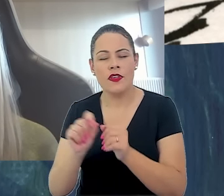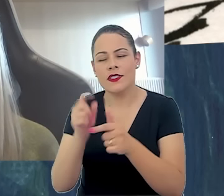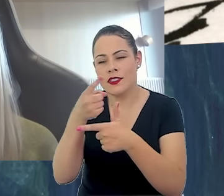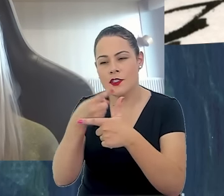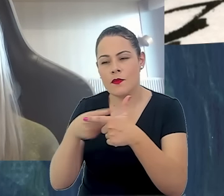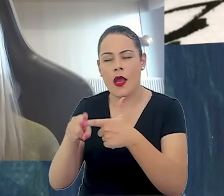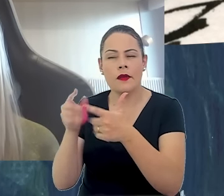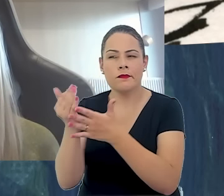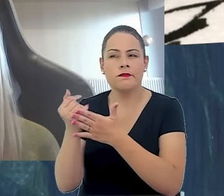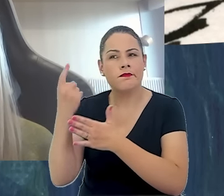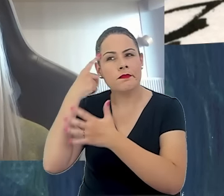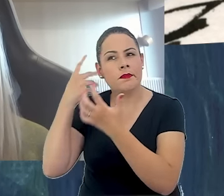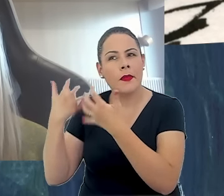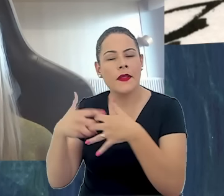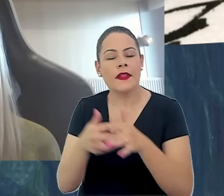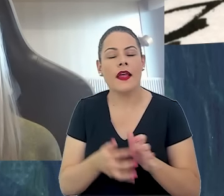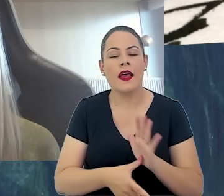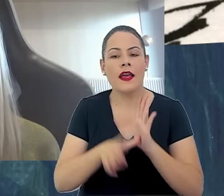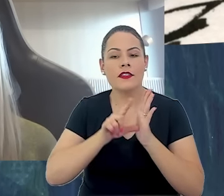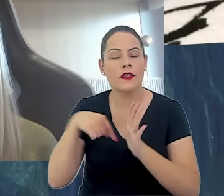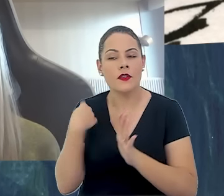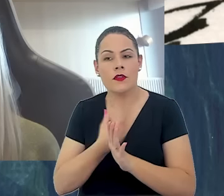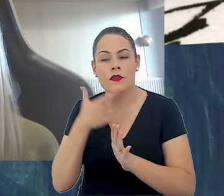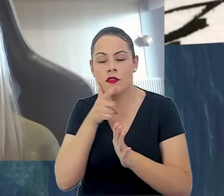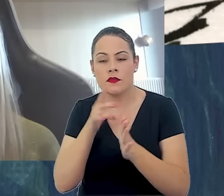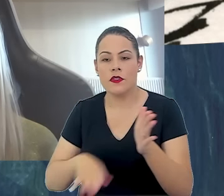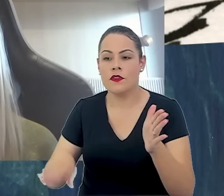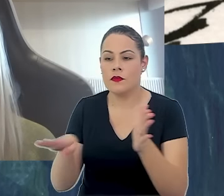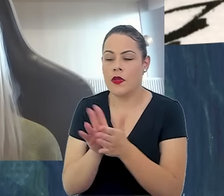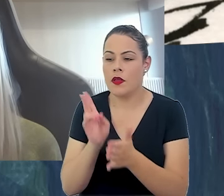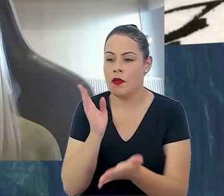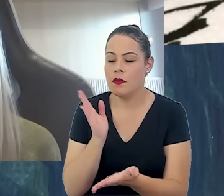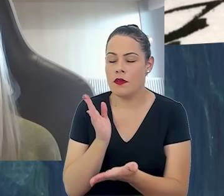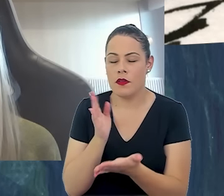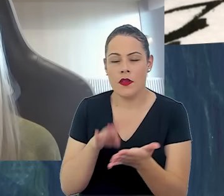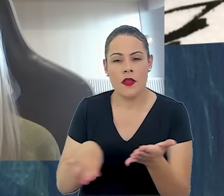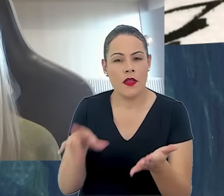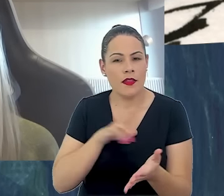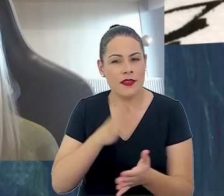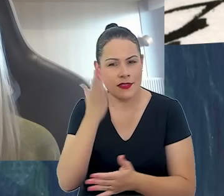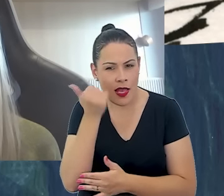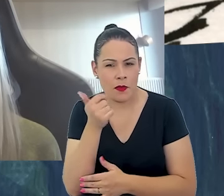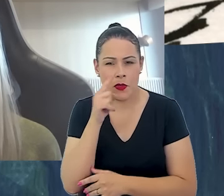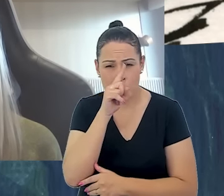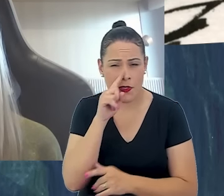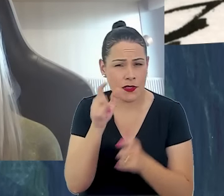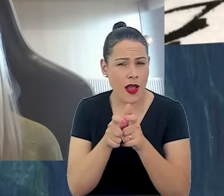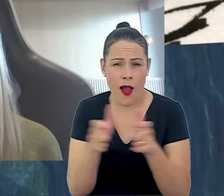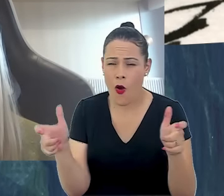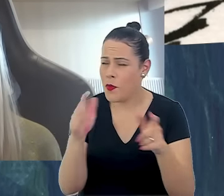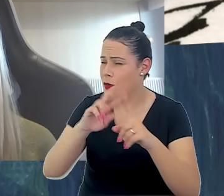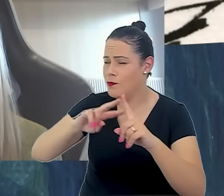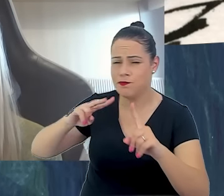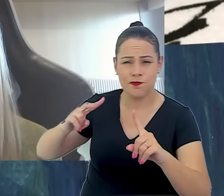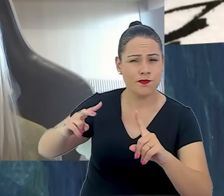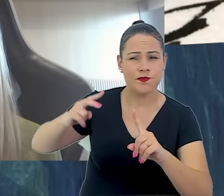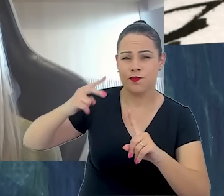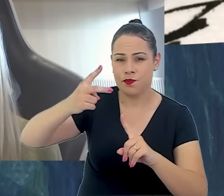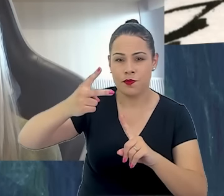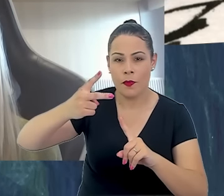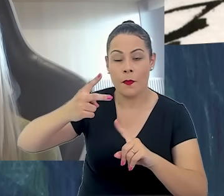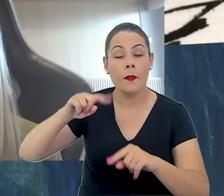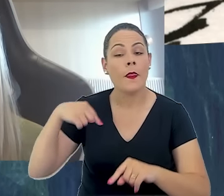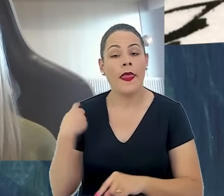divisão, antes de chegarmos a pontos de inflexão onde os riscos aumentam